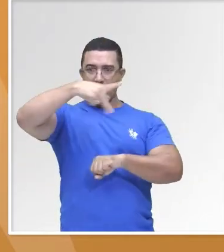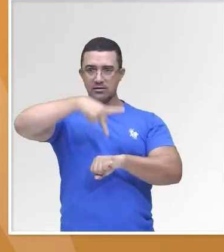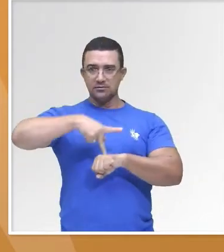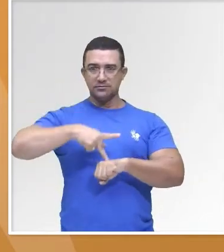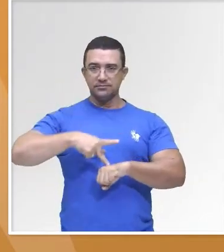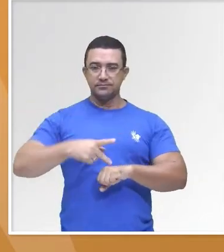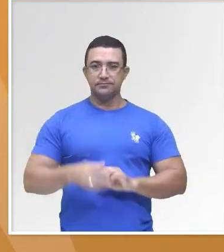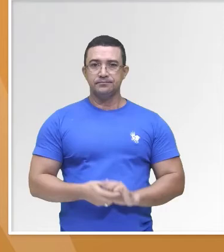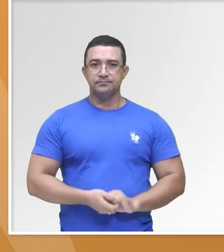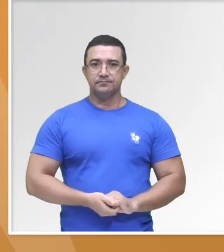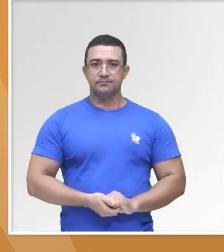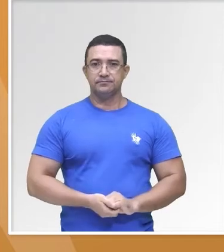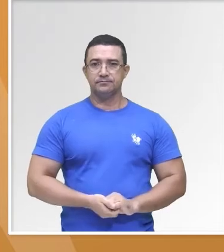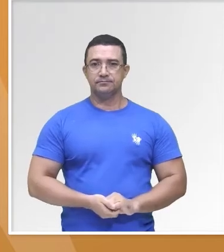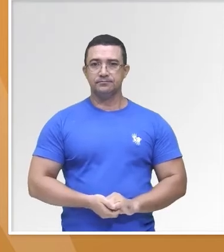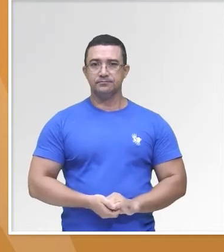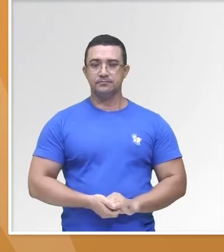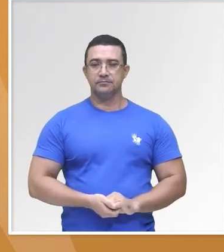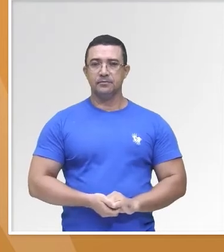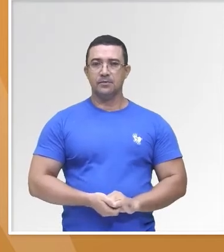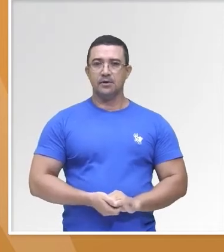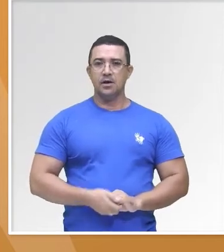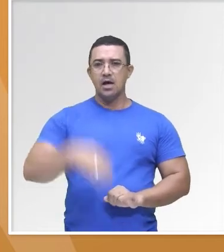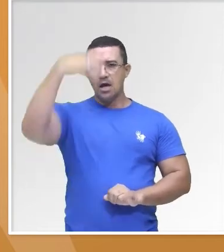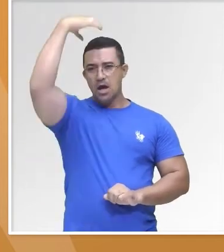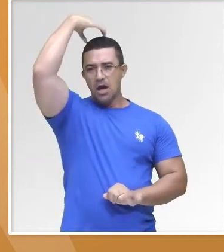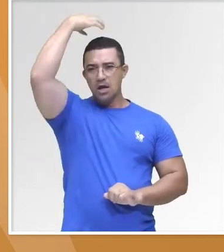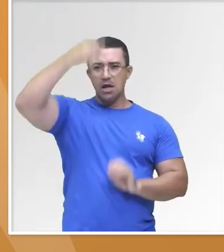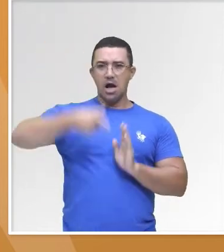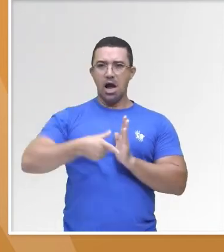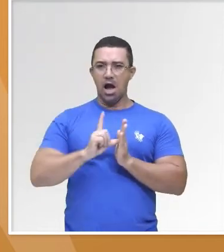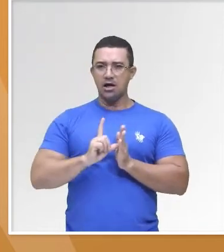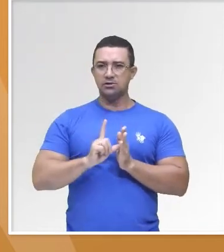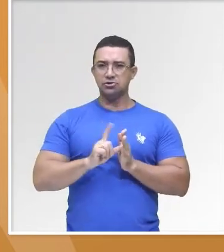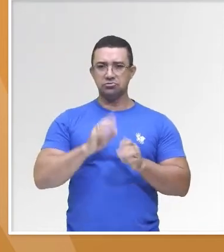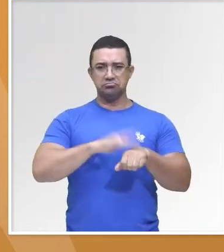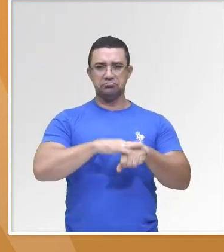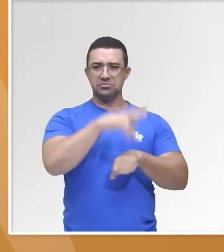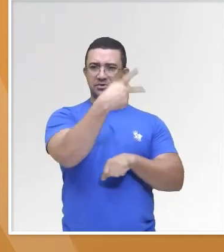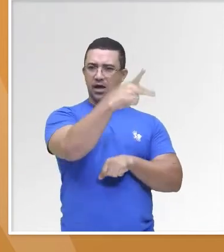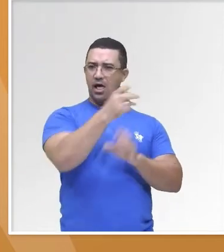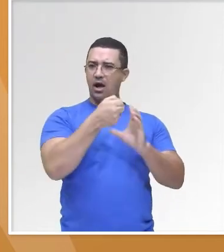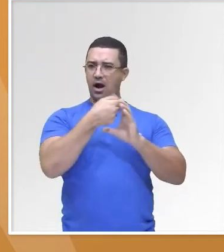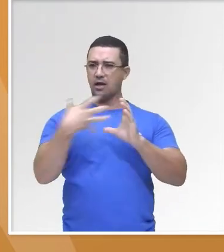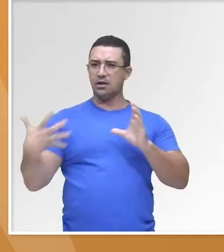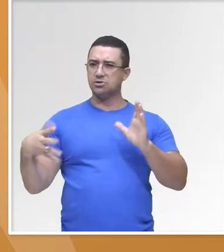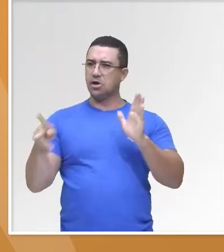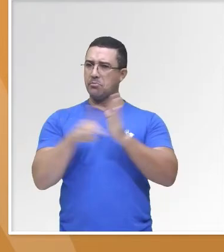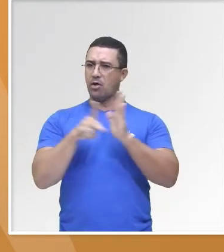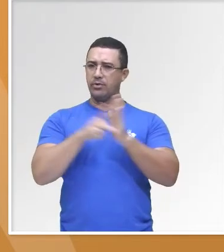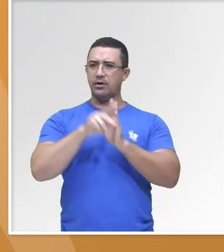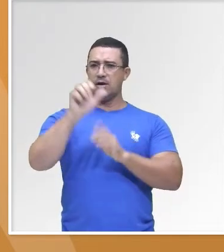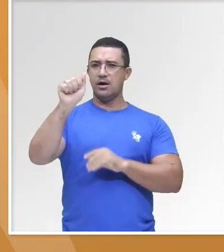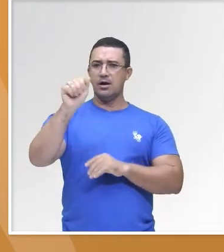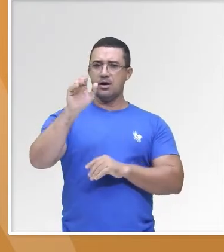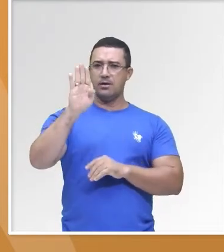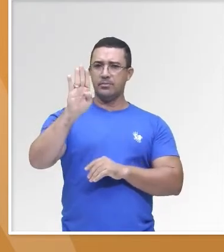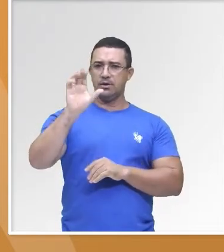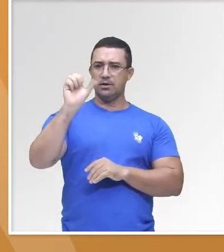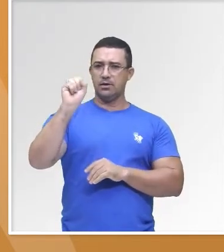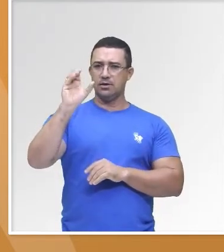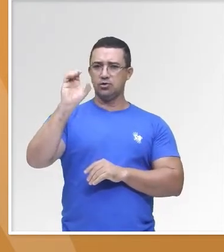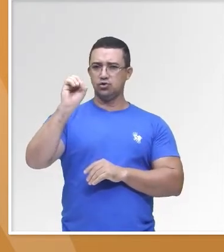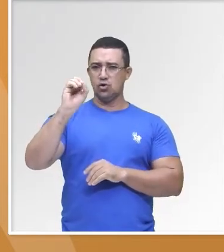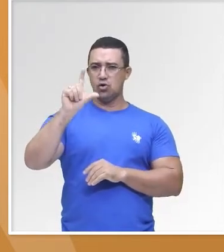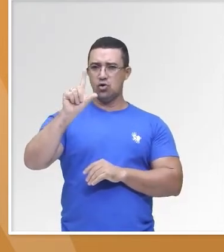interessante. O antecessor dela, ele era um rei de características totalmente absolutistas. E quando ela percebe aquele furor